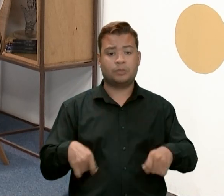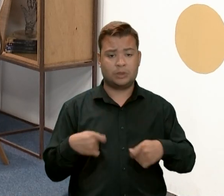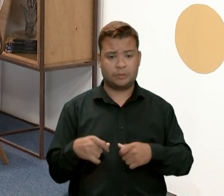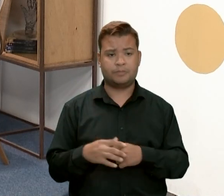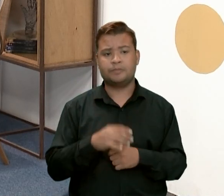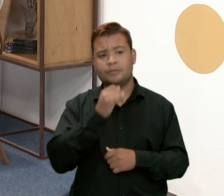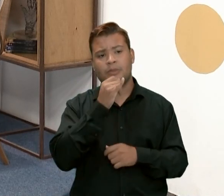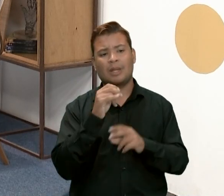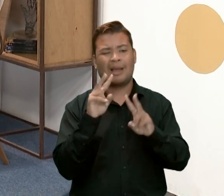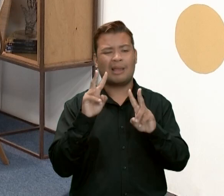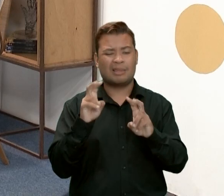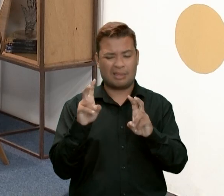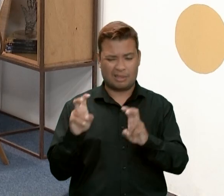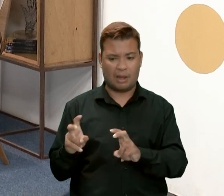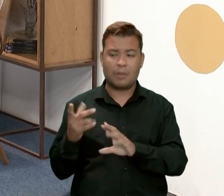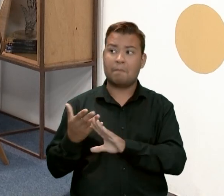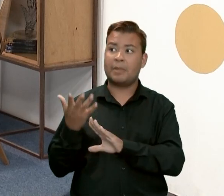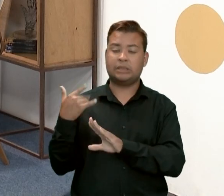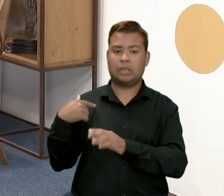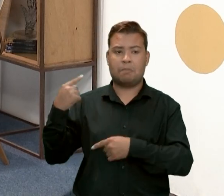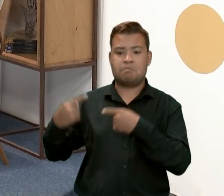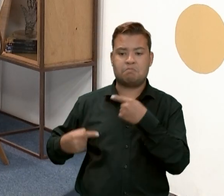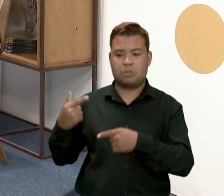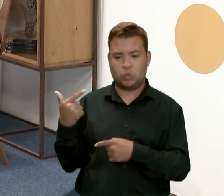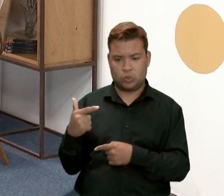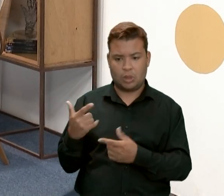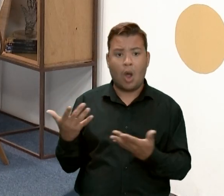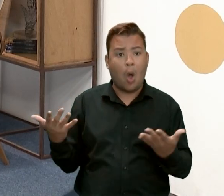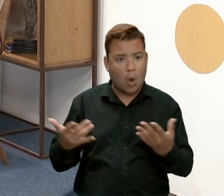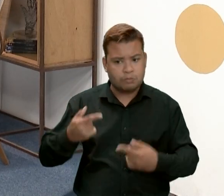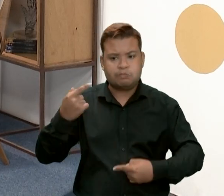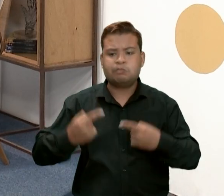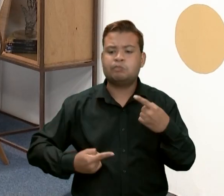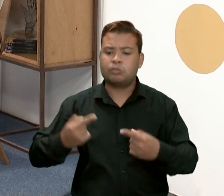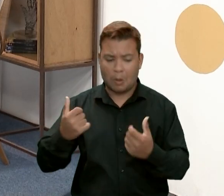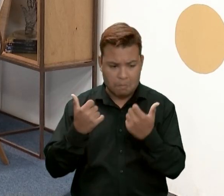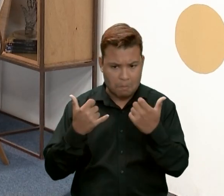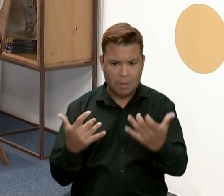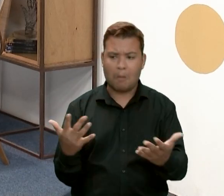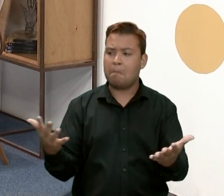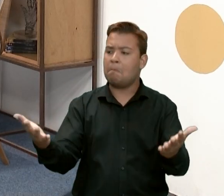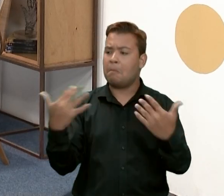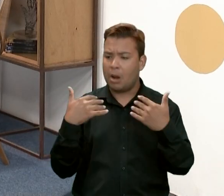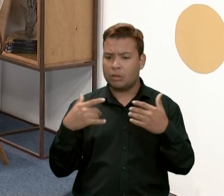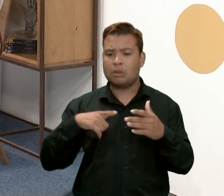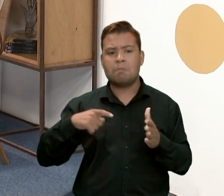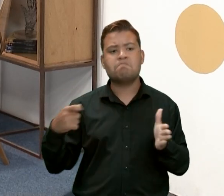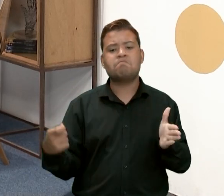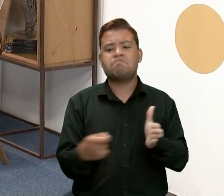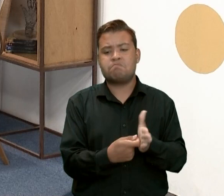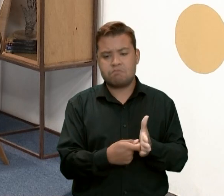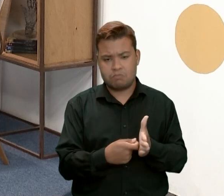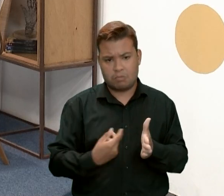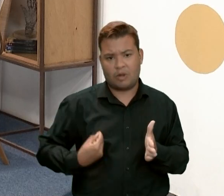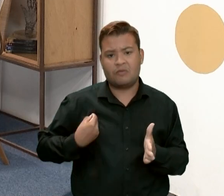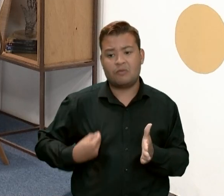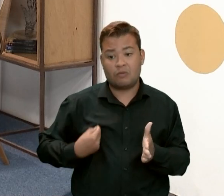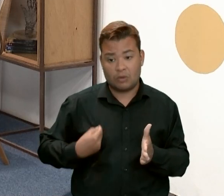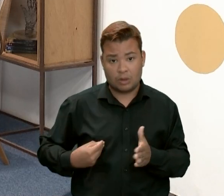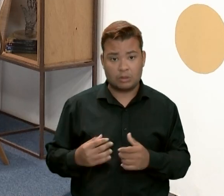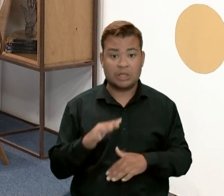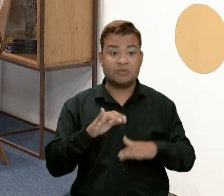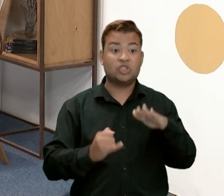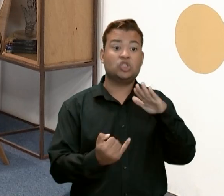eram faladas há poucos anos atrás, hoje elas são questionadas, são levadas ao público, são denunciadas, não é? Se não por meios institucionais,